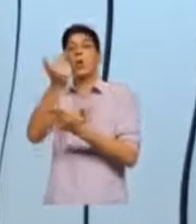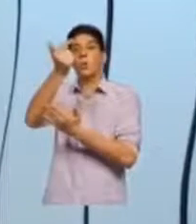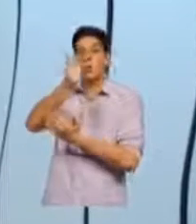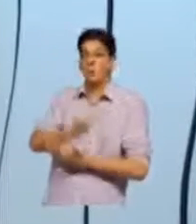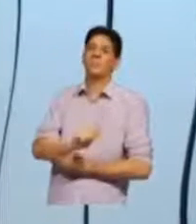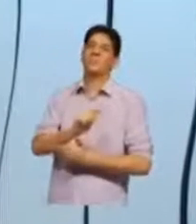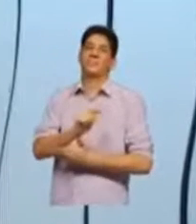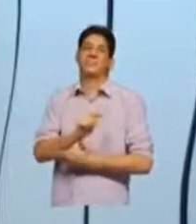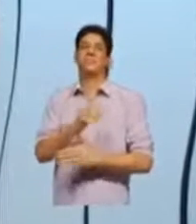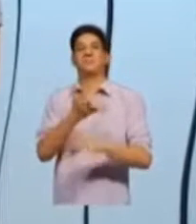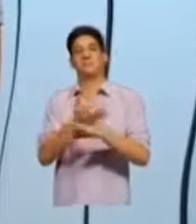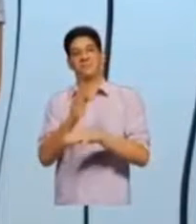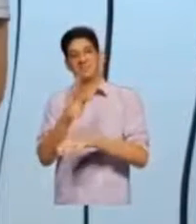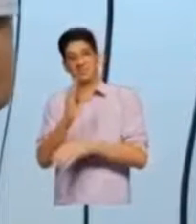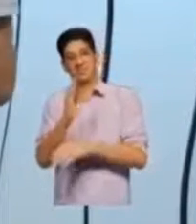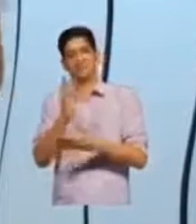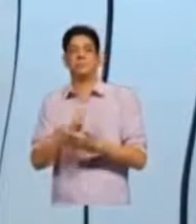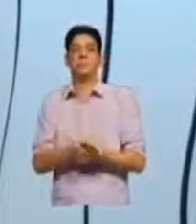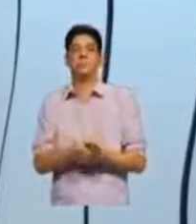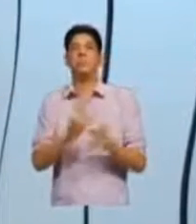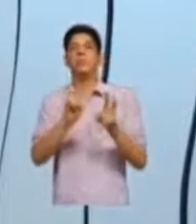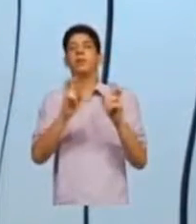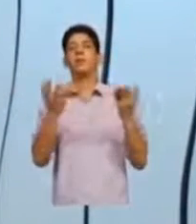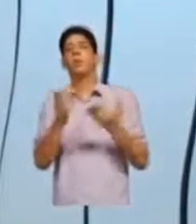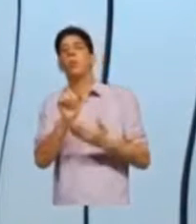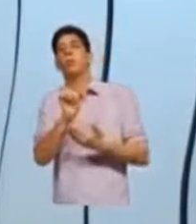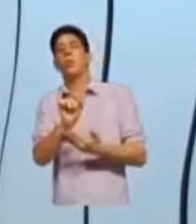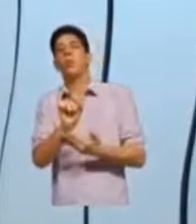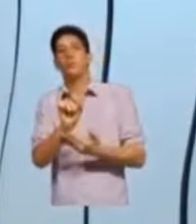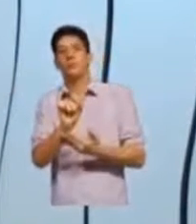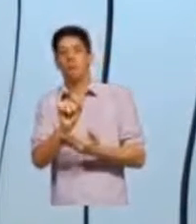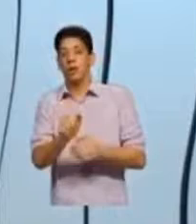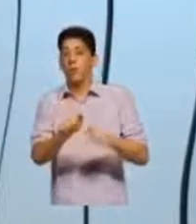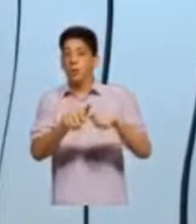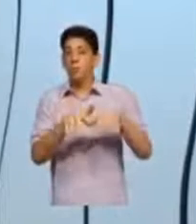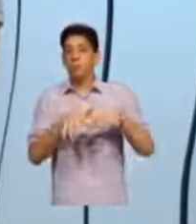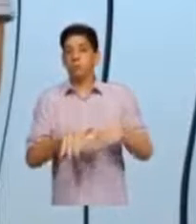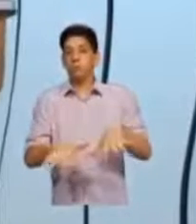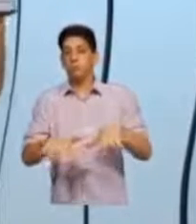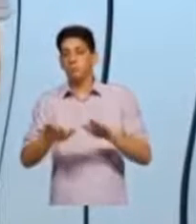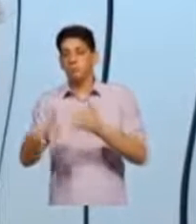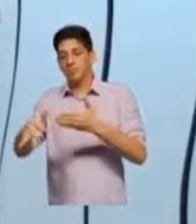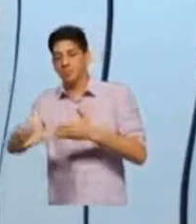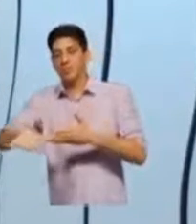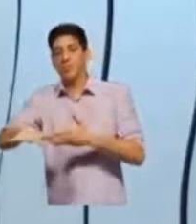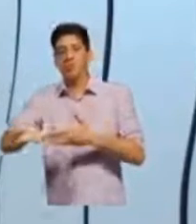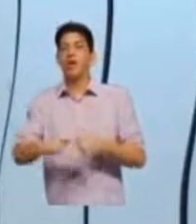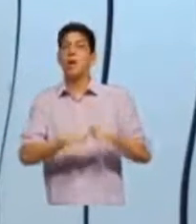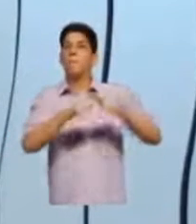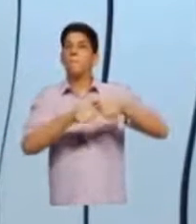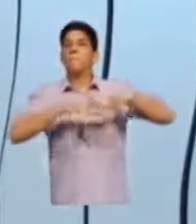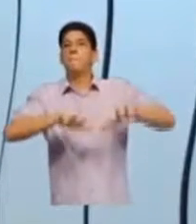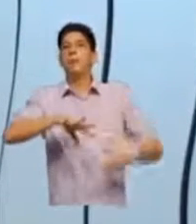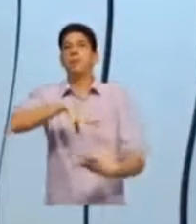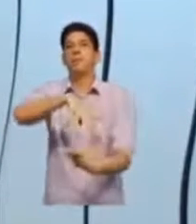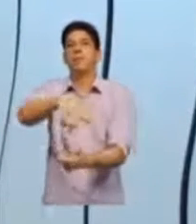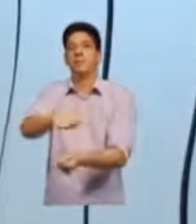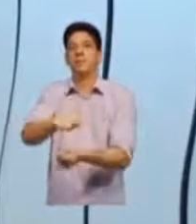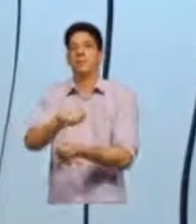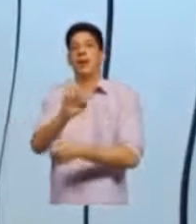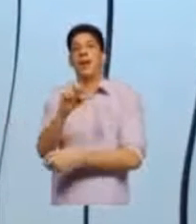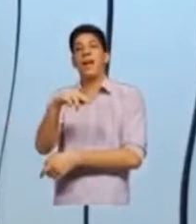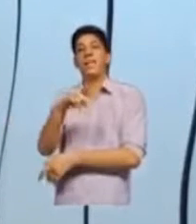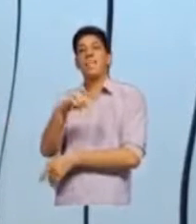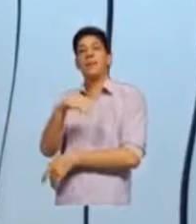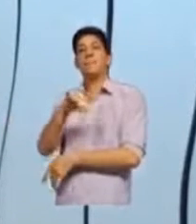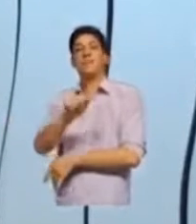Biologia. O tema da aula de hoje é epidemia, pandemia, endemia e surto.